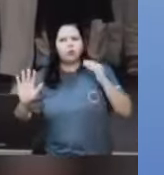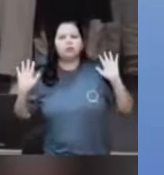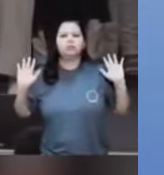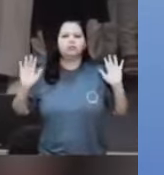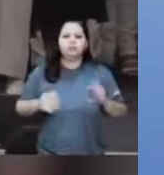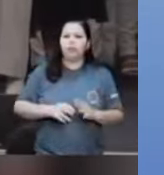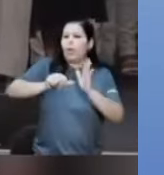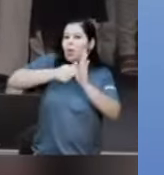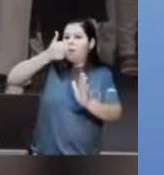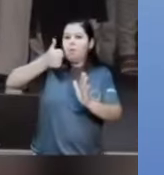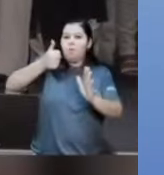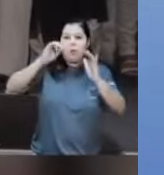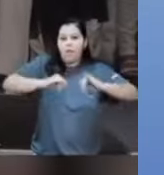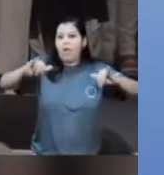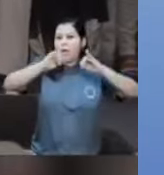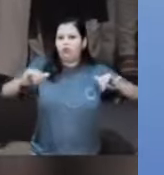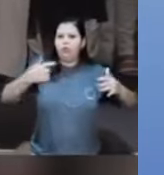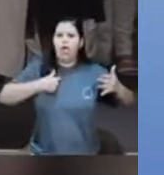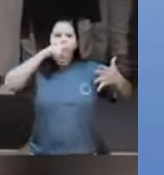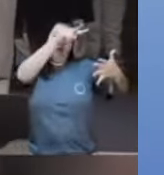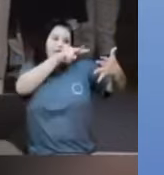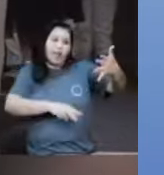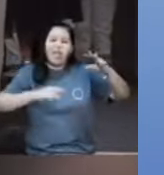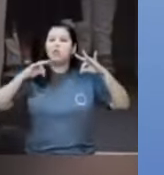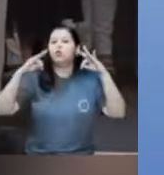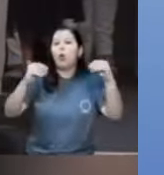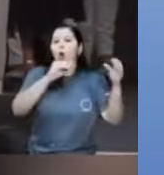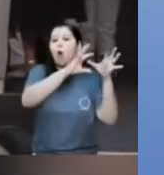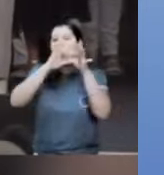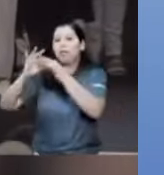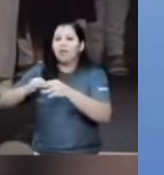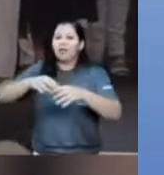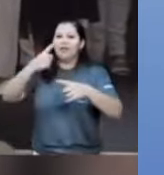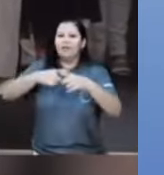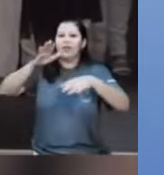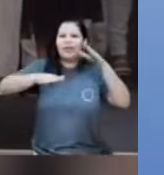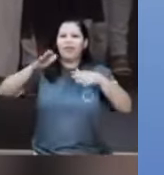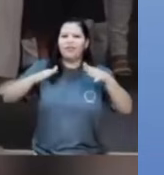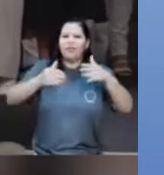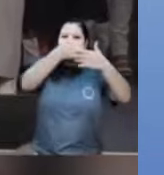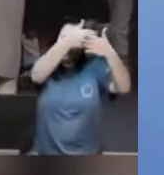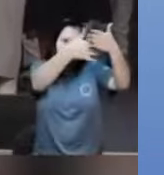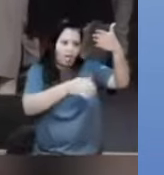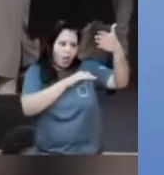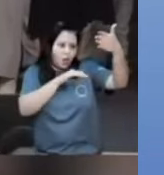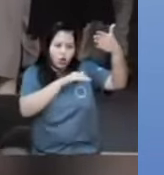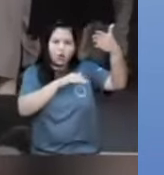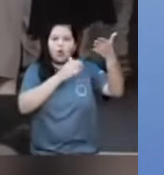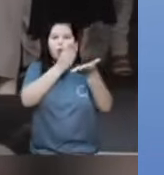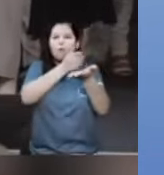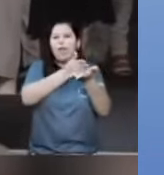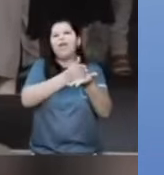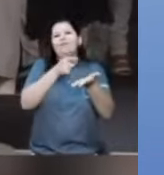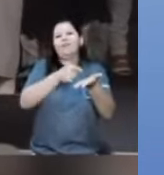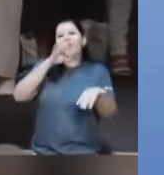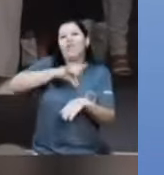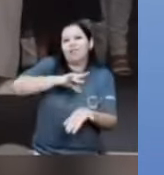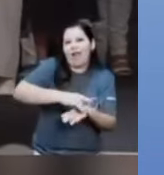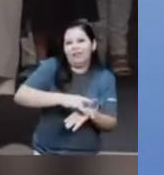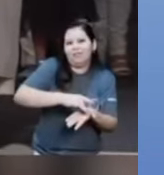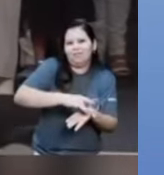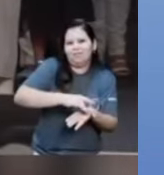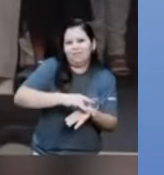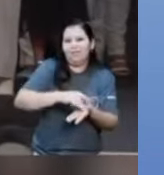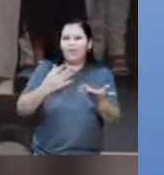coisa duvidar da notícia eu vou ler toda porque muitas vezes lá no meio da Notícia tá verdade e a manipulação tá na Manchete aí eu